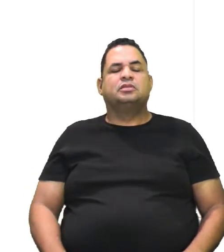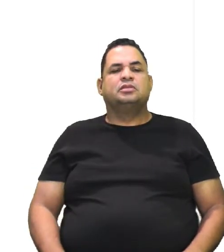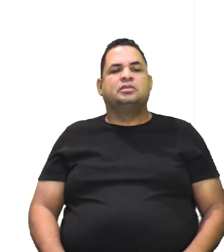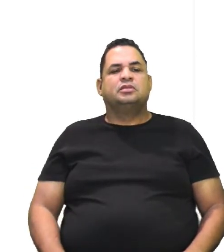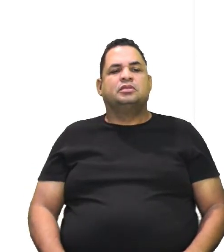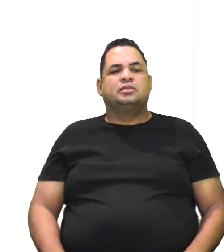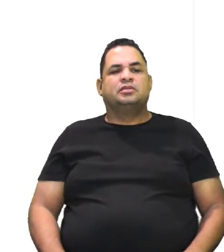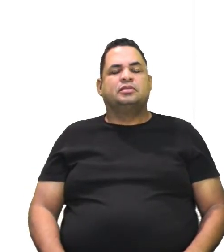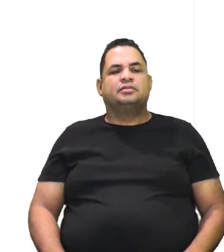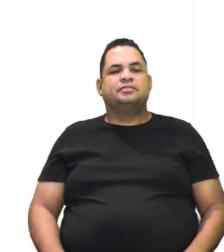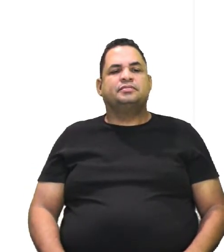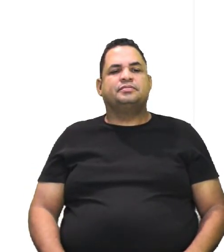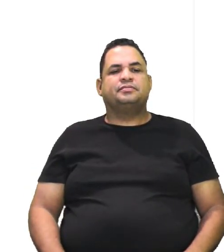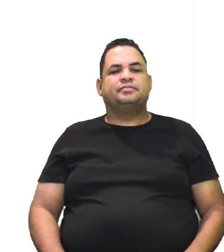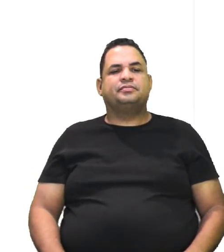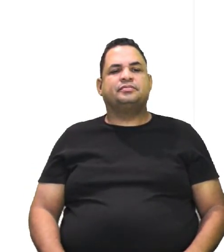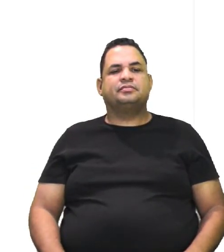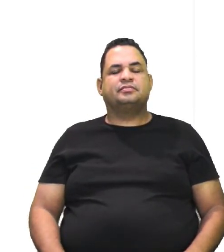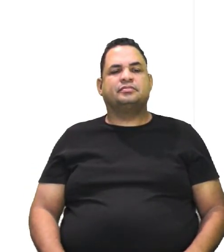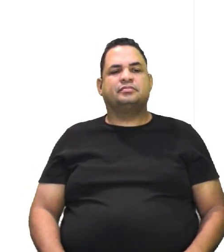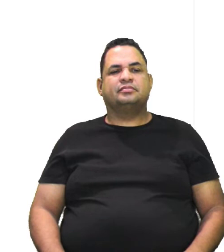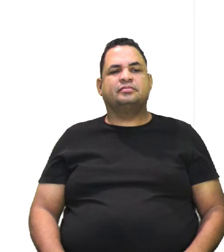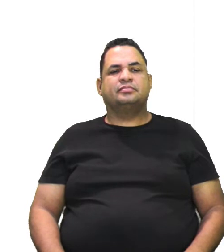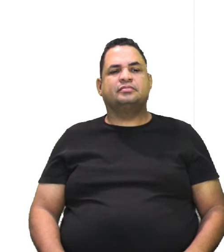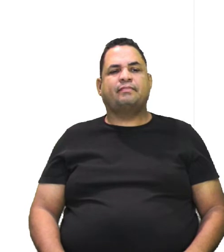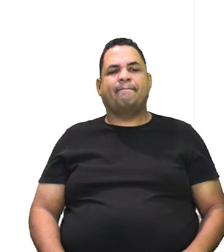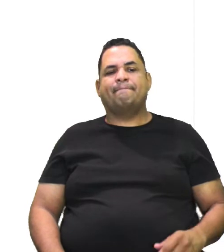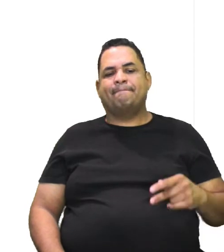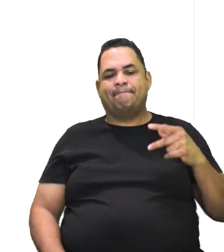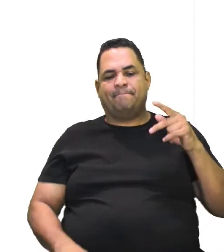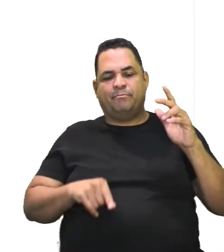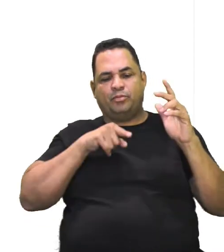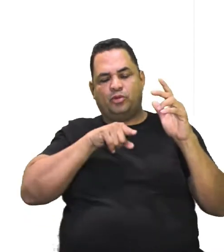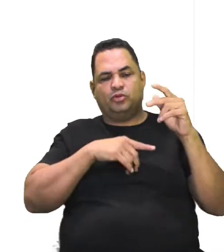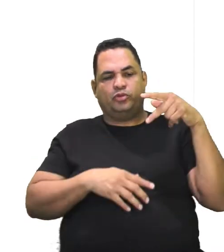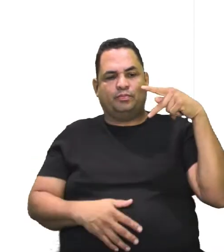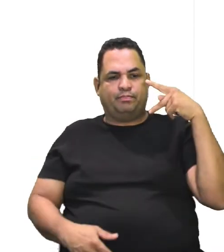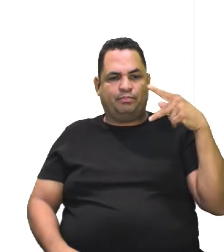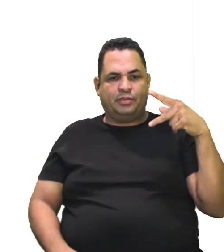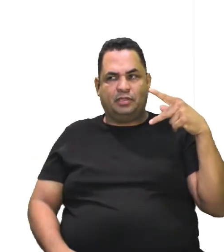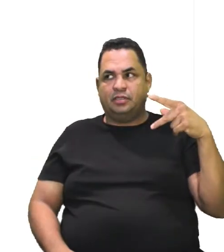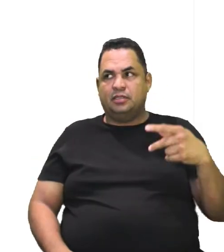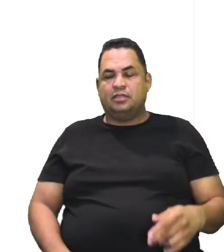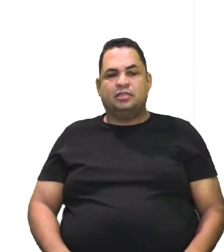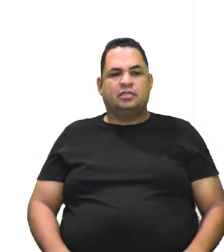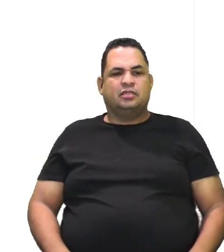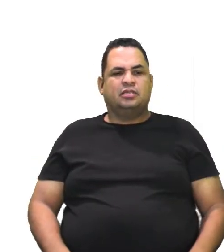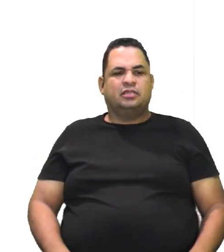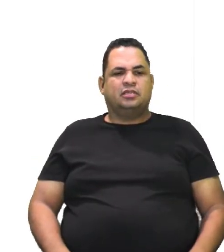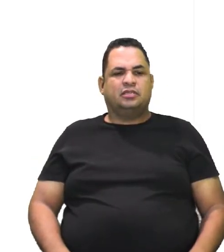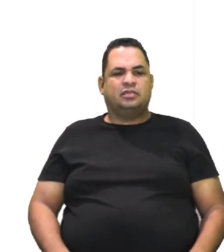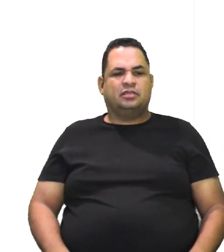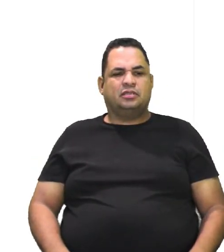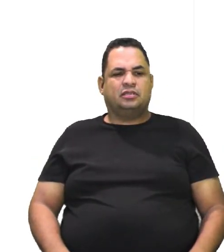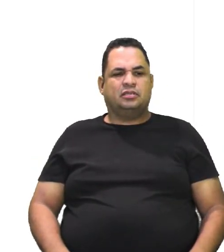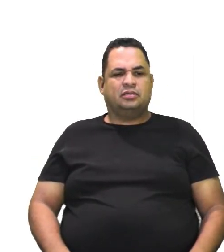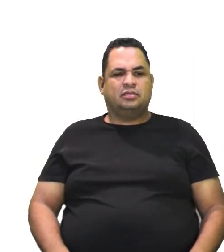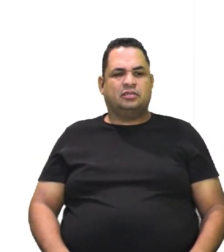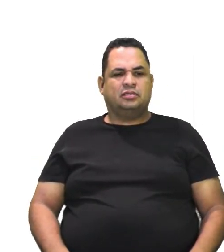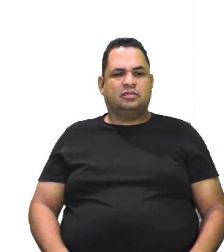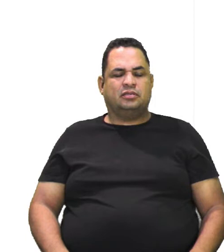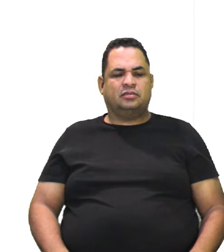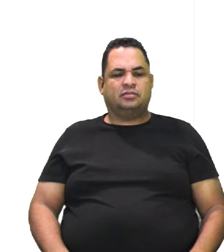ter distância aí, será? Tá fácil, então? Vamos lá. Tá Quem é o fácil. ponto P? Aí a gente tem que lembrar que aqui é 1, 2, 3,